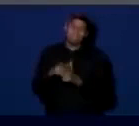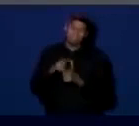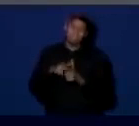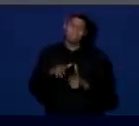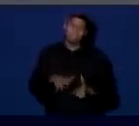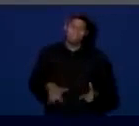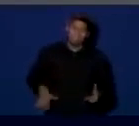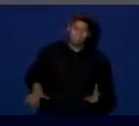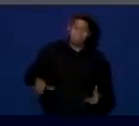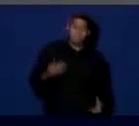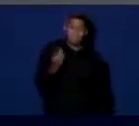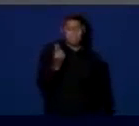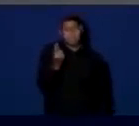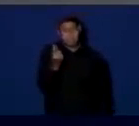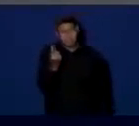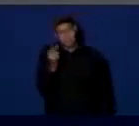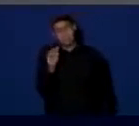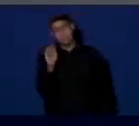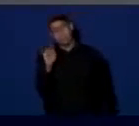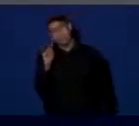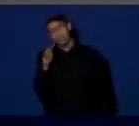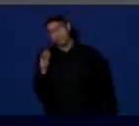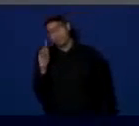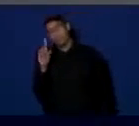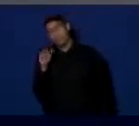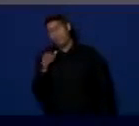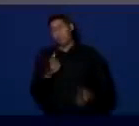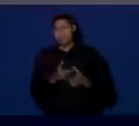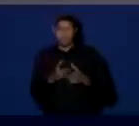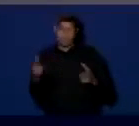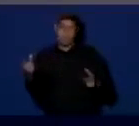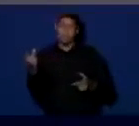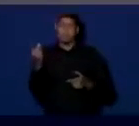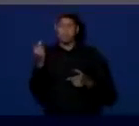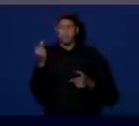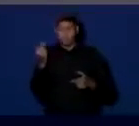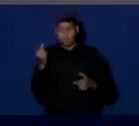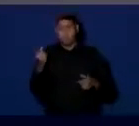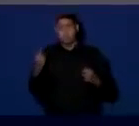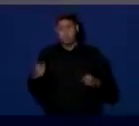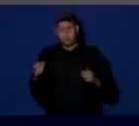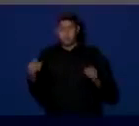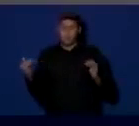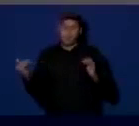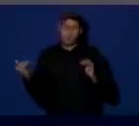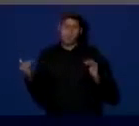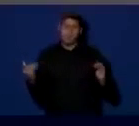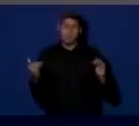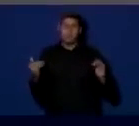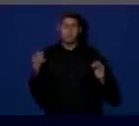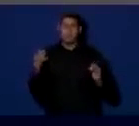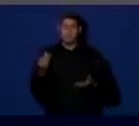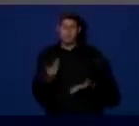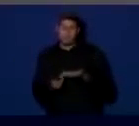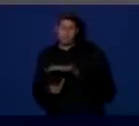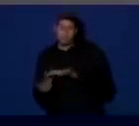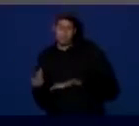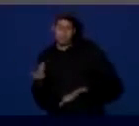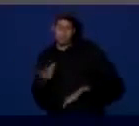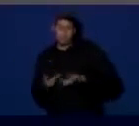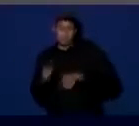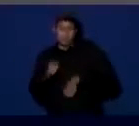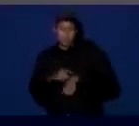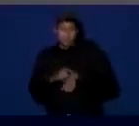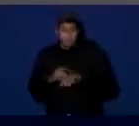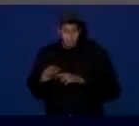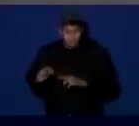mercado de capitais e dos ativos é grande. O dinheiro, ele tem que ser respeitado como moeda de troca. Na hora